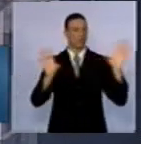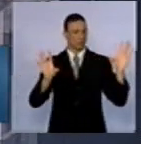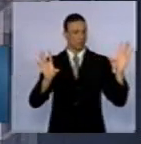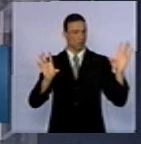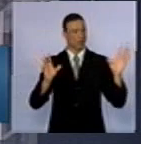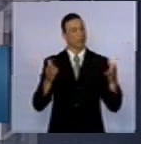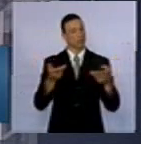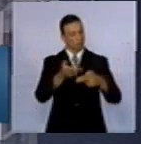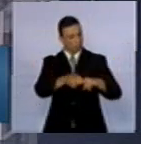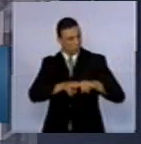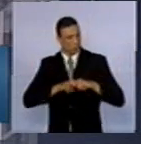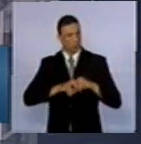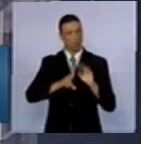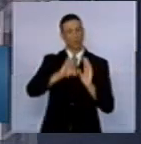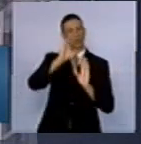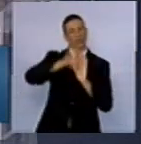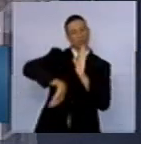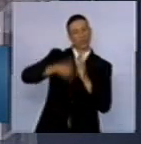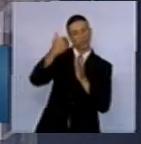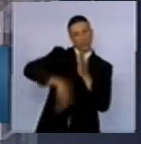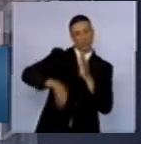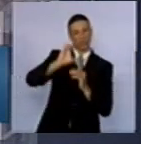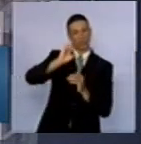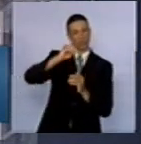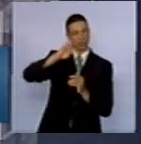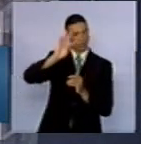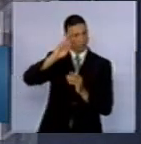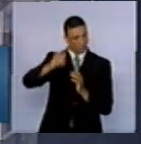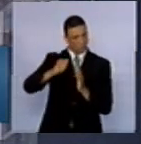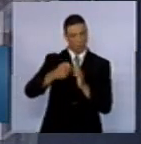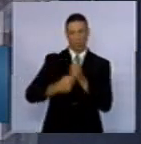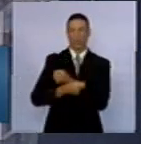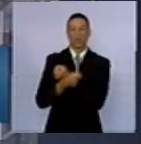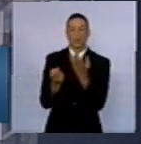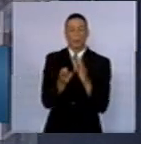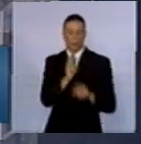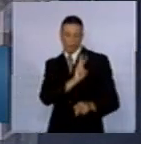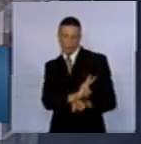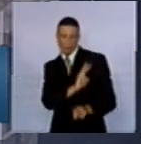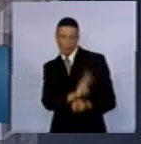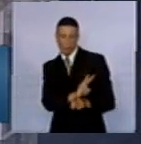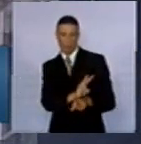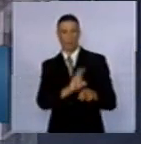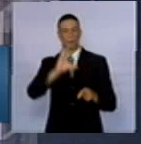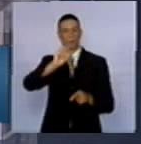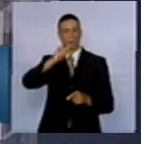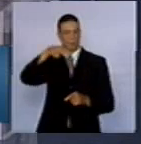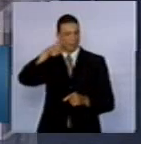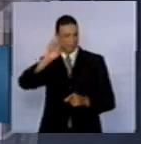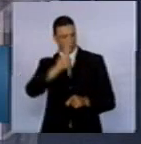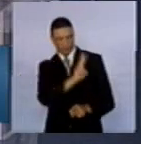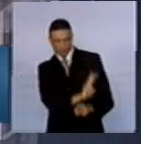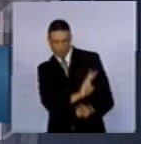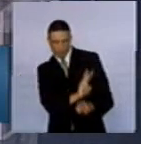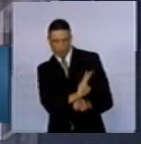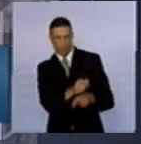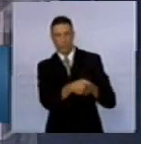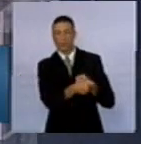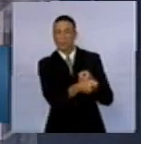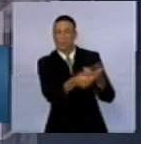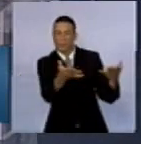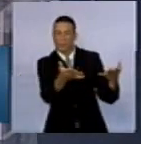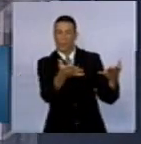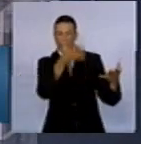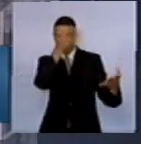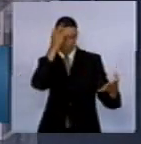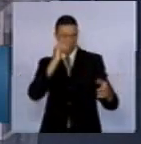as cotas apenas têm um efeito de gerar uma reserva de mercado para determinados canais que terão a sua distribuição não por